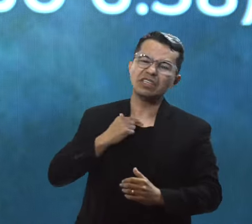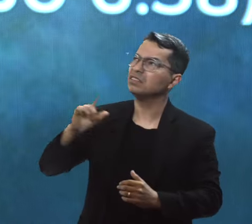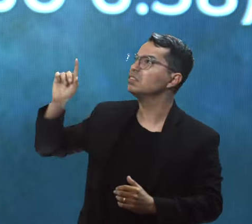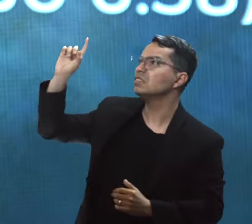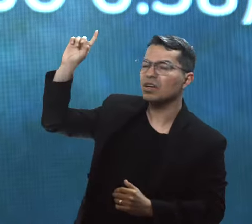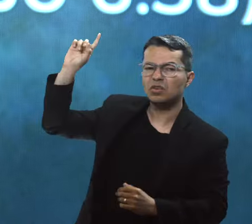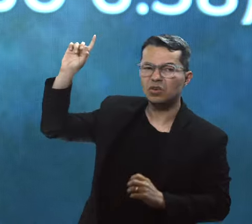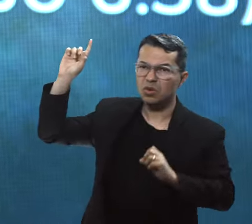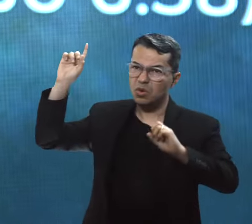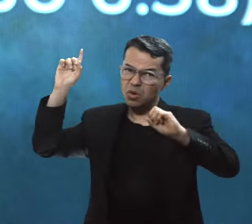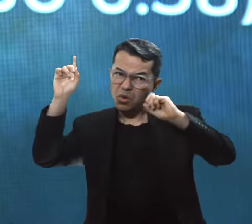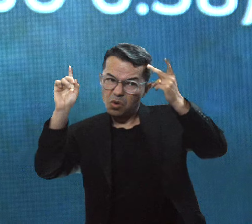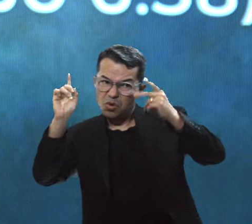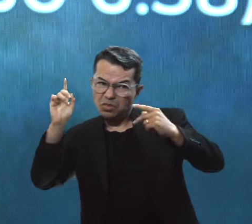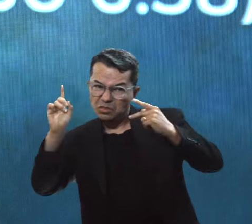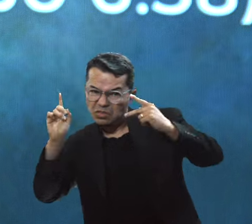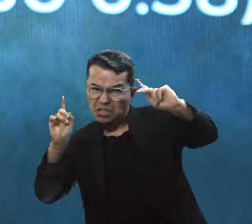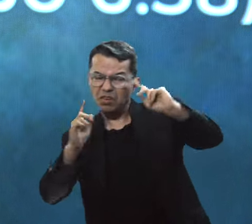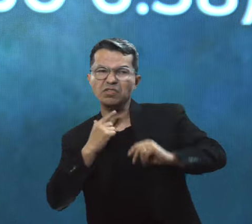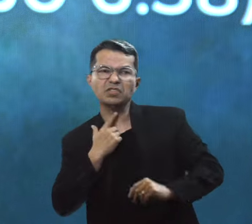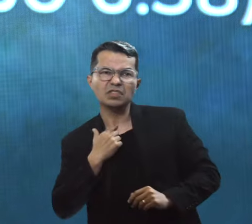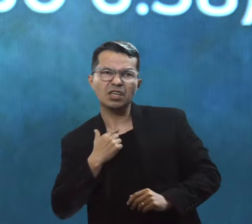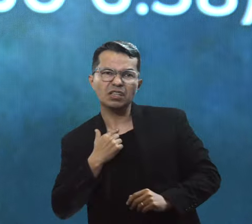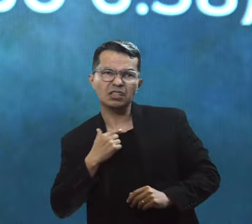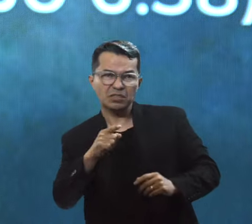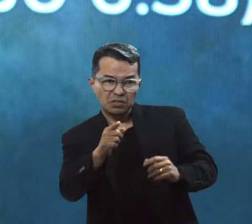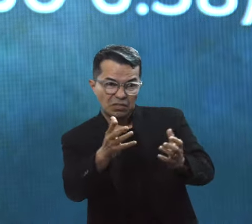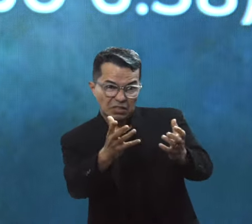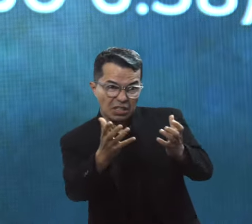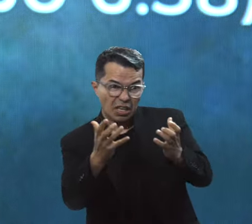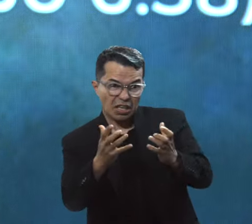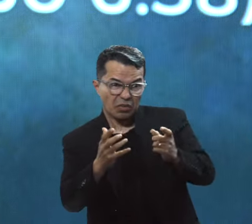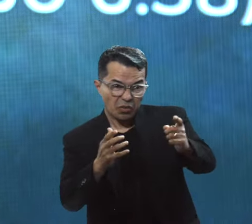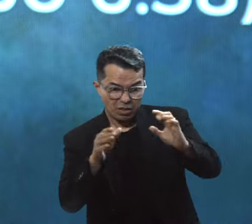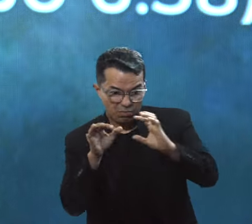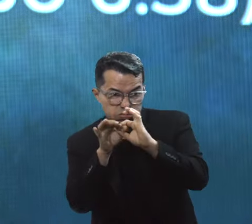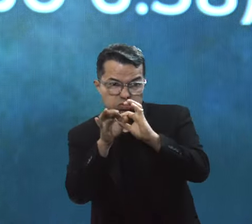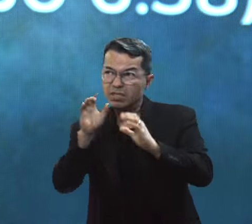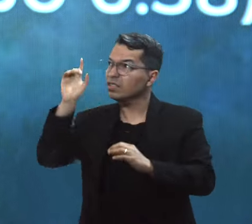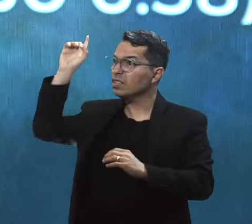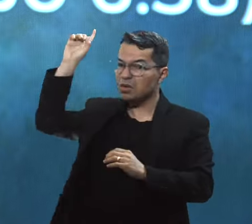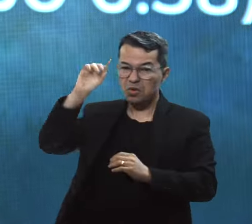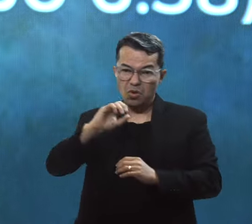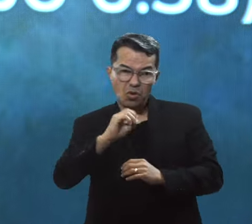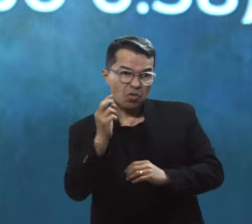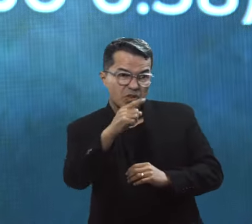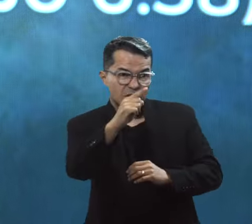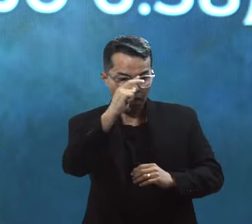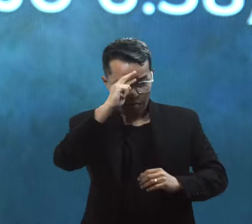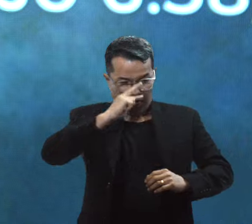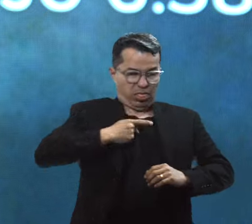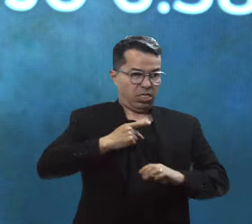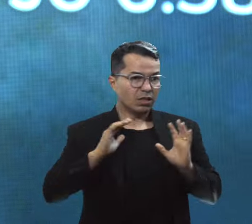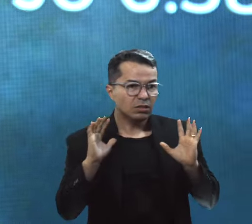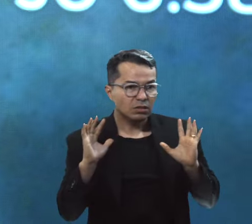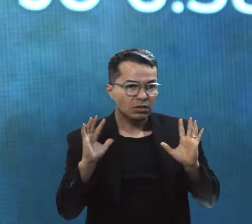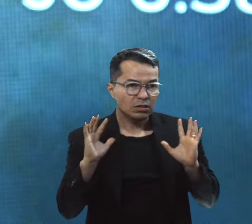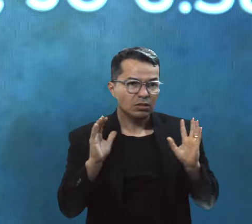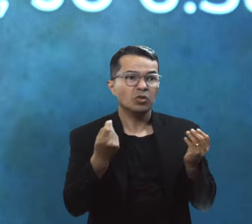Você quer saciar os seus apetites, as suas afeições? Ou você pode dizer: eu estou